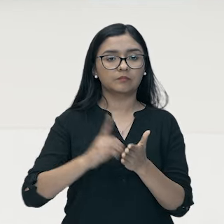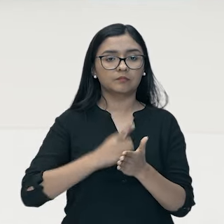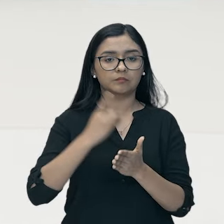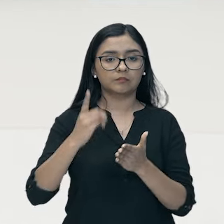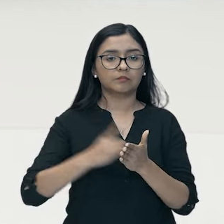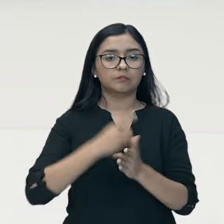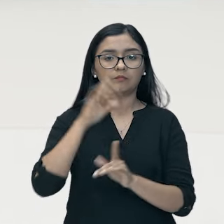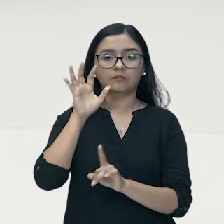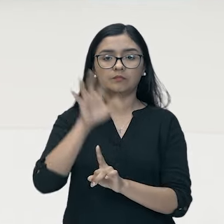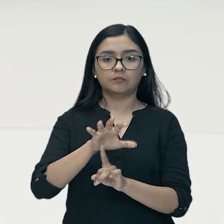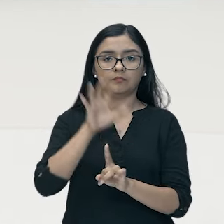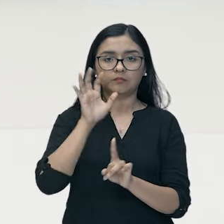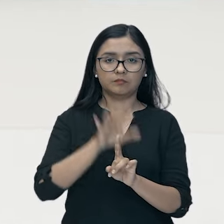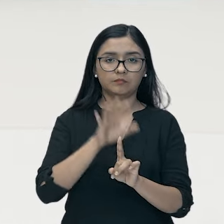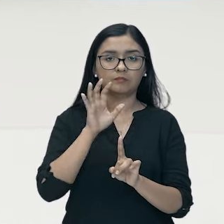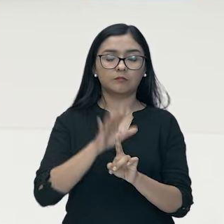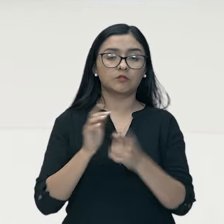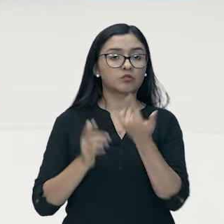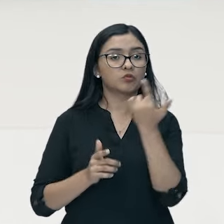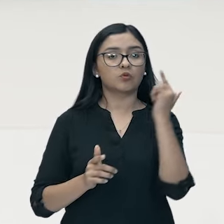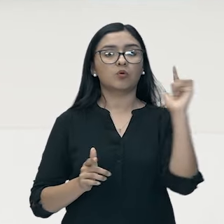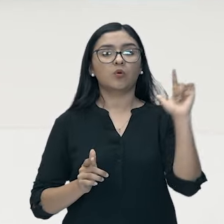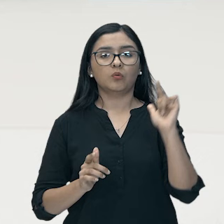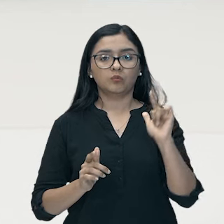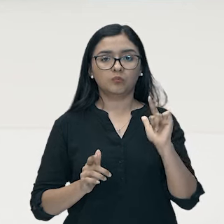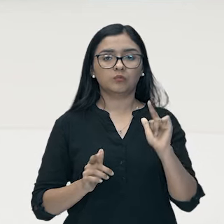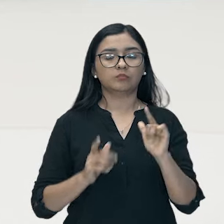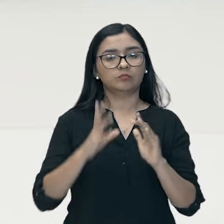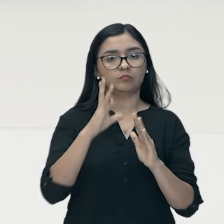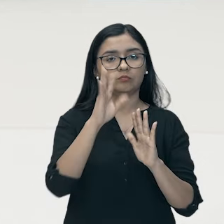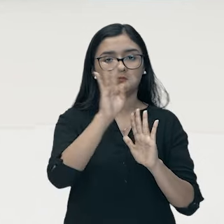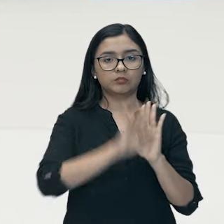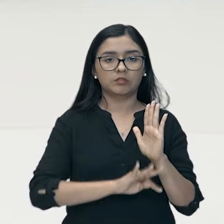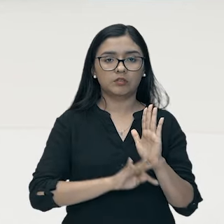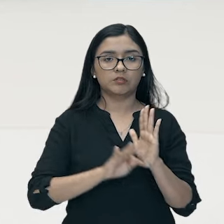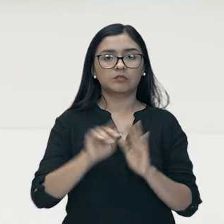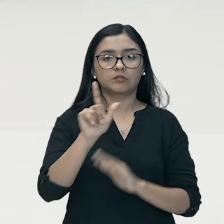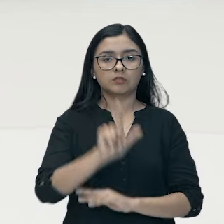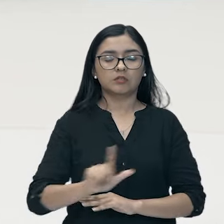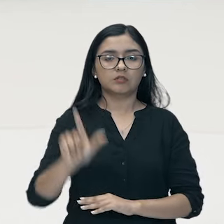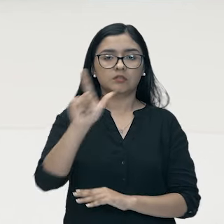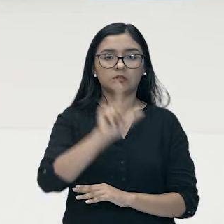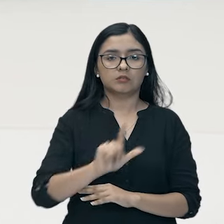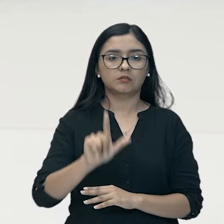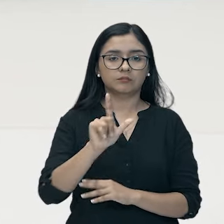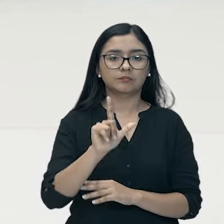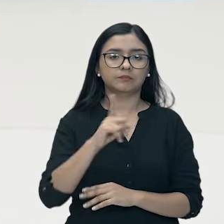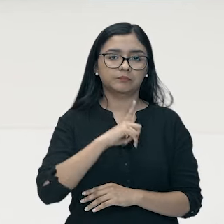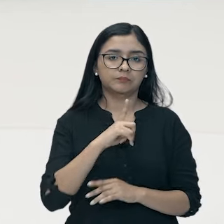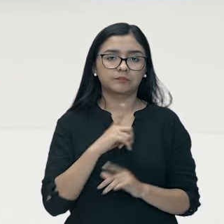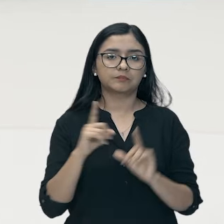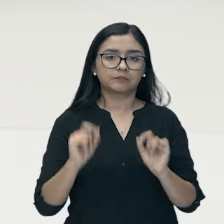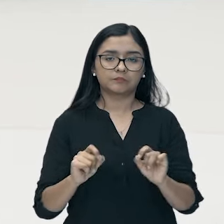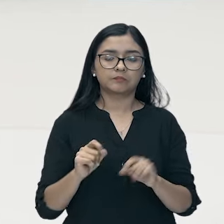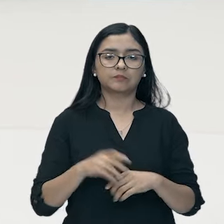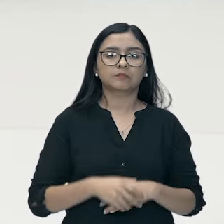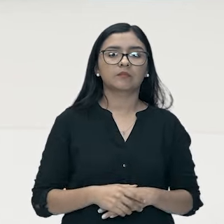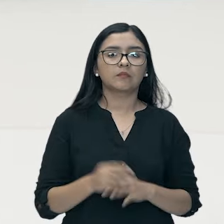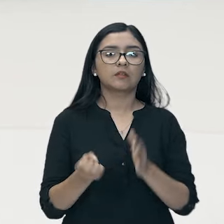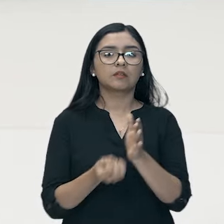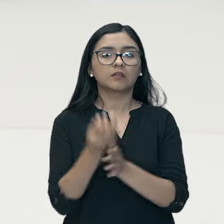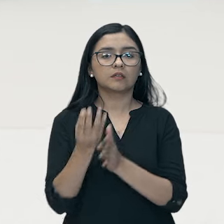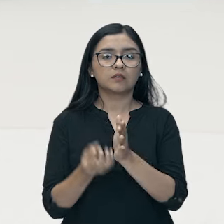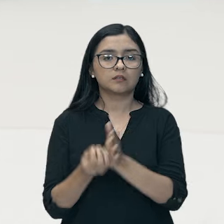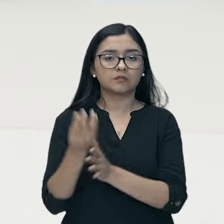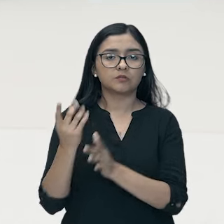direta ou indireta de um ou mais textos literários preexistentes na elaboração de